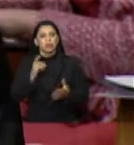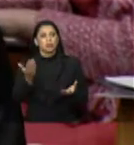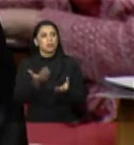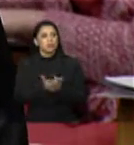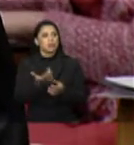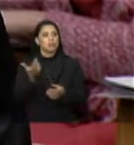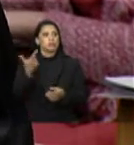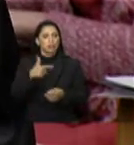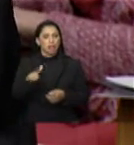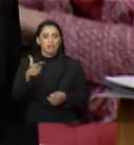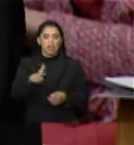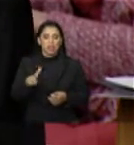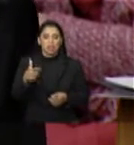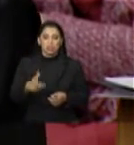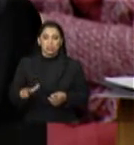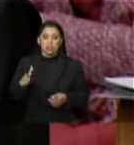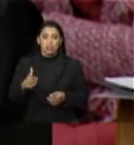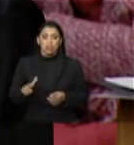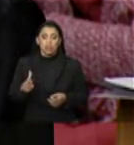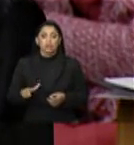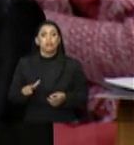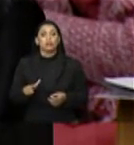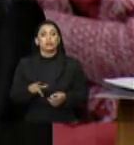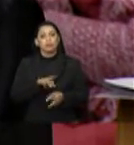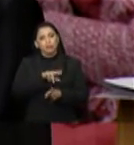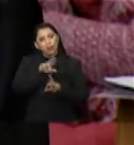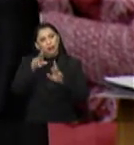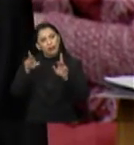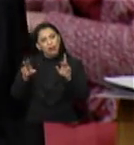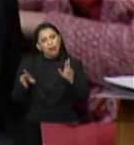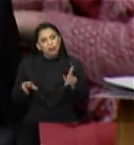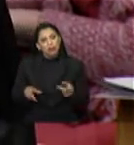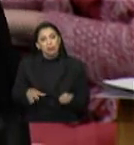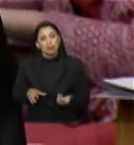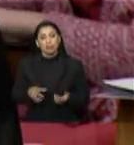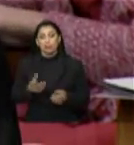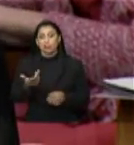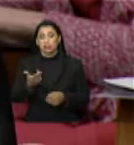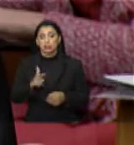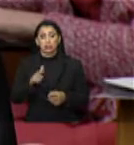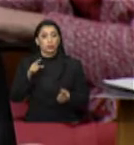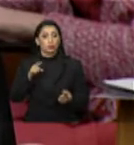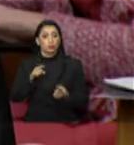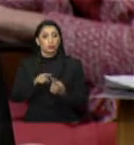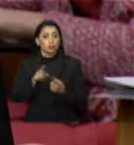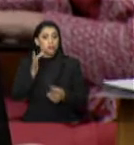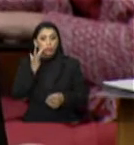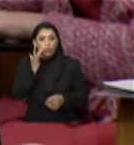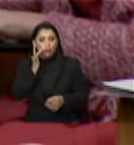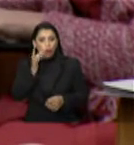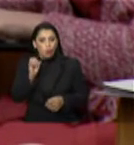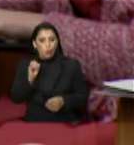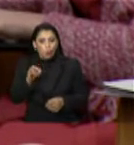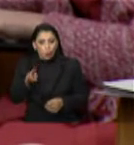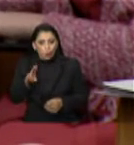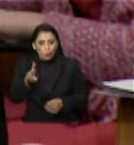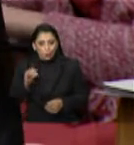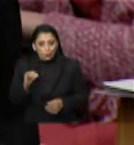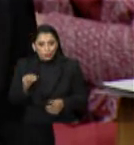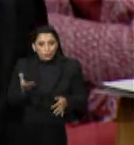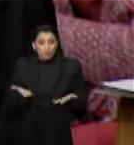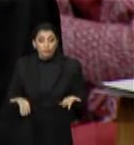repetição de débito em relação a determinadas operações que não diziam respeito ao ouro ou seja